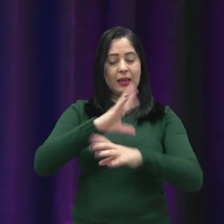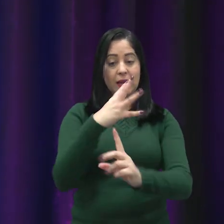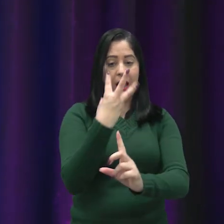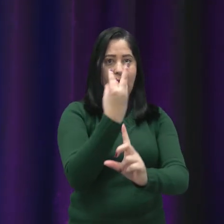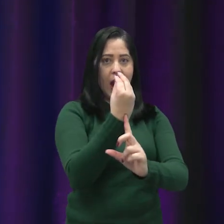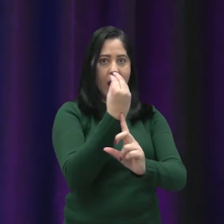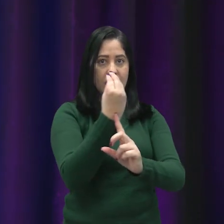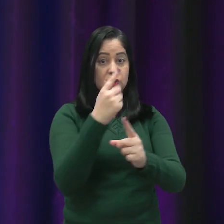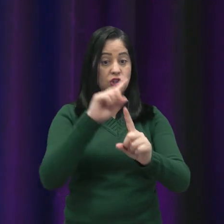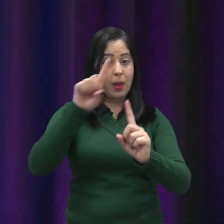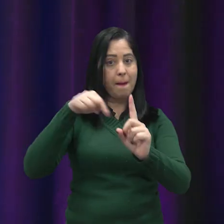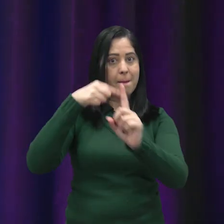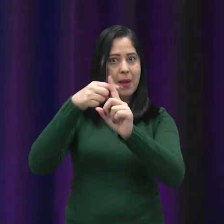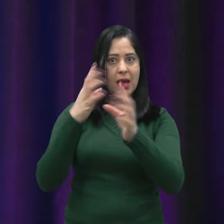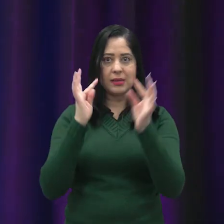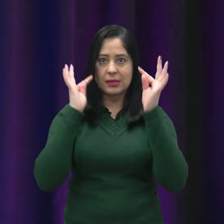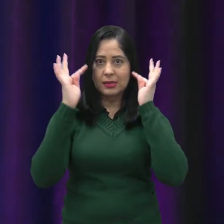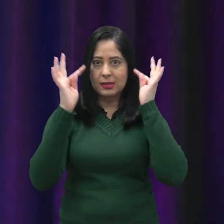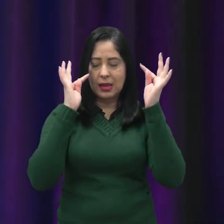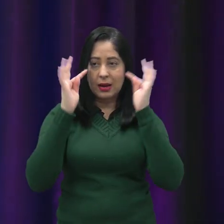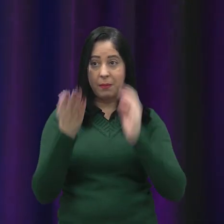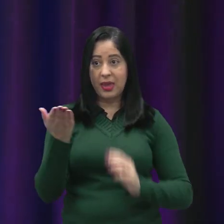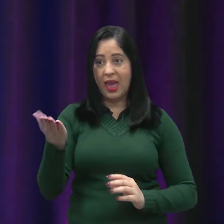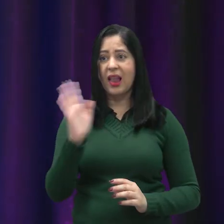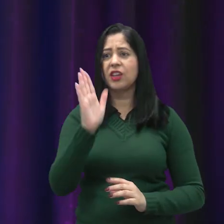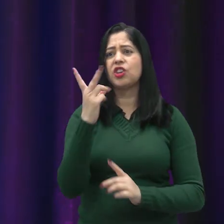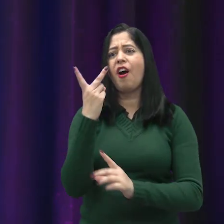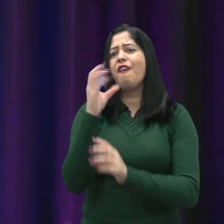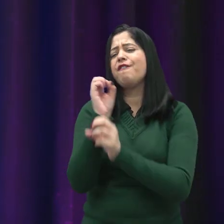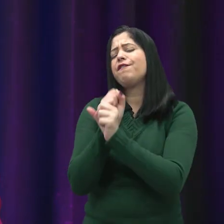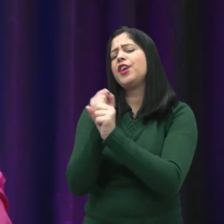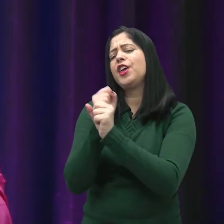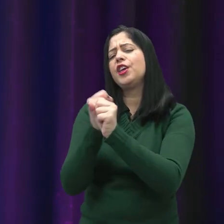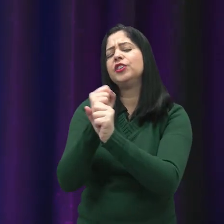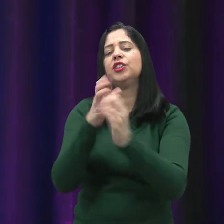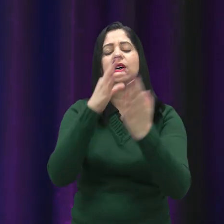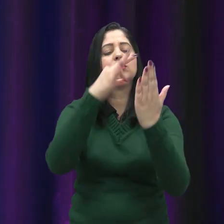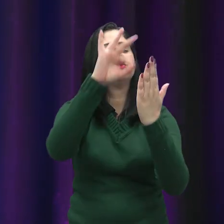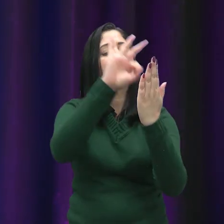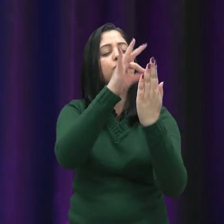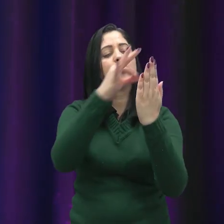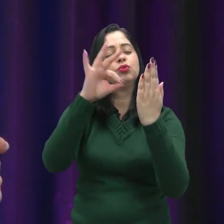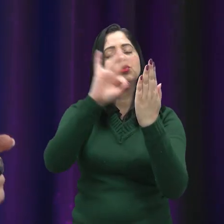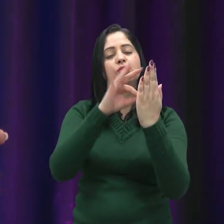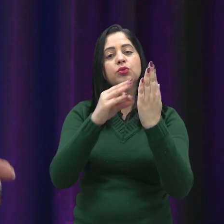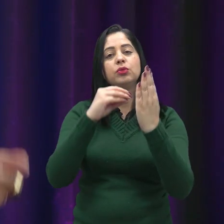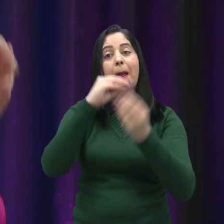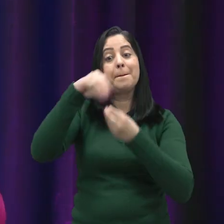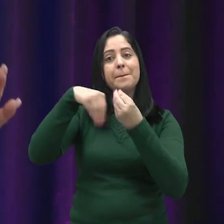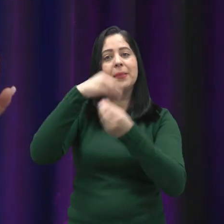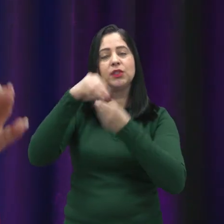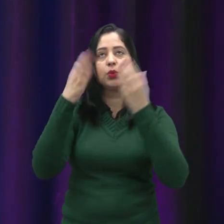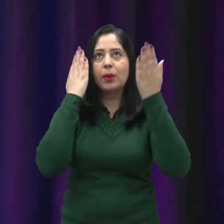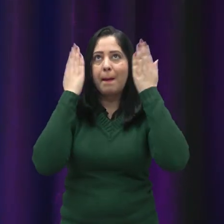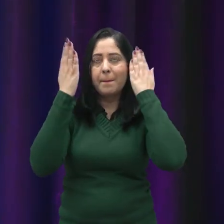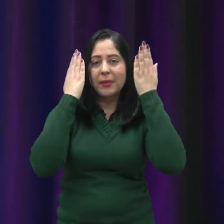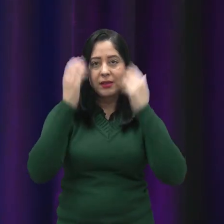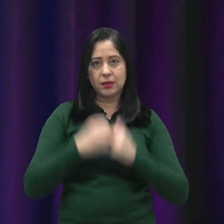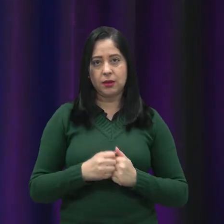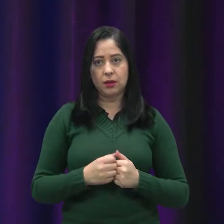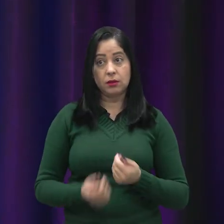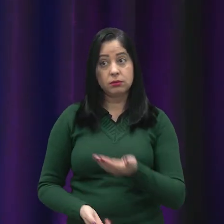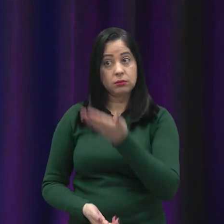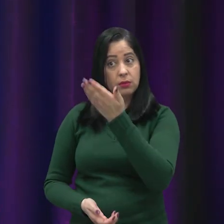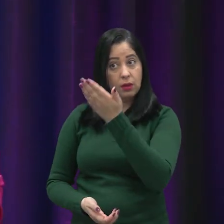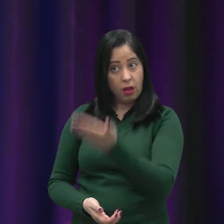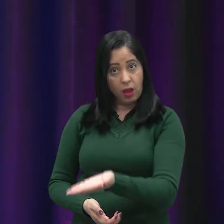com os pincéis e a psicanálise. A abordagem dessa grande artista transcende a estética e a arte é